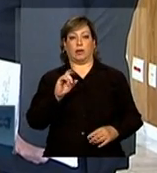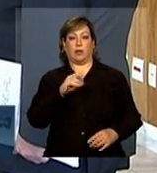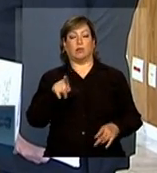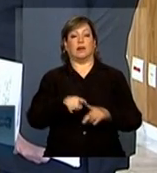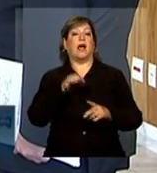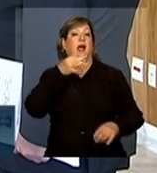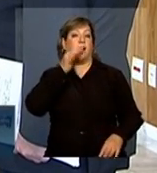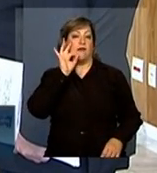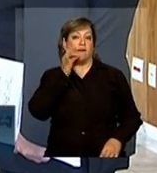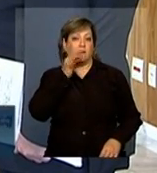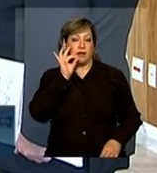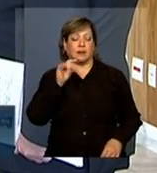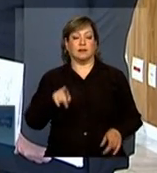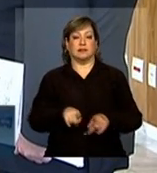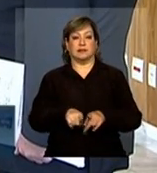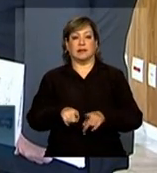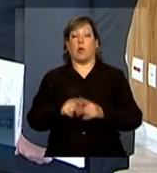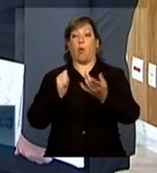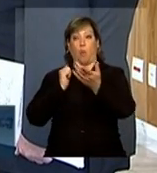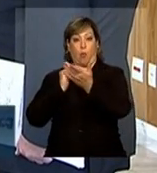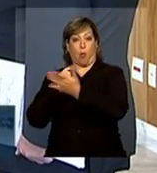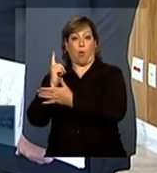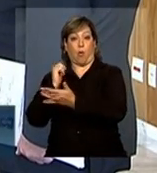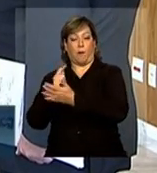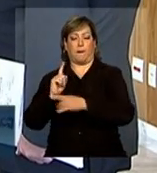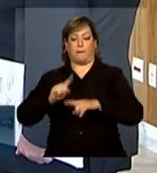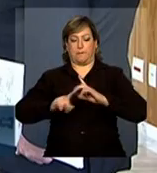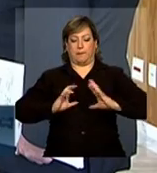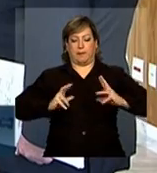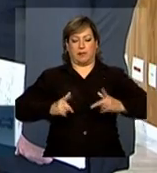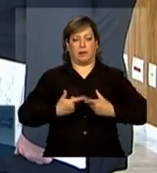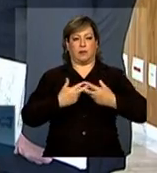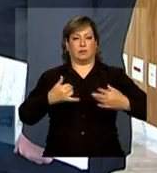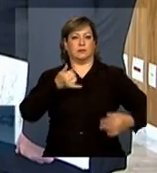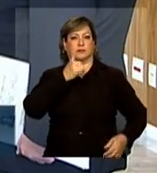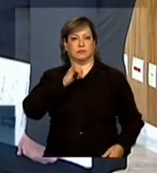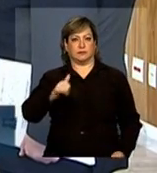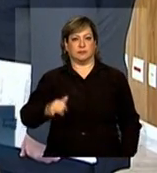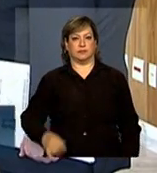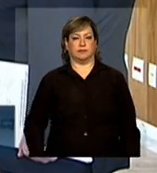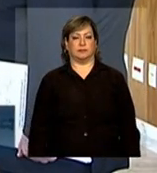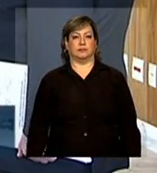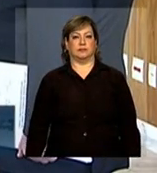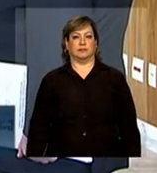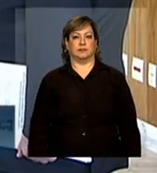E importa máquinas mecânicas e elétricas.